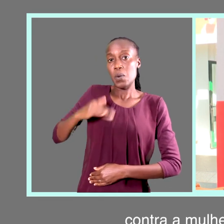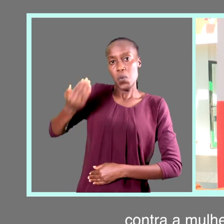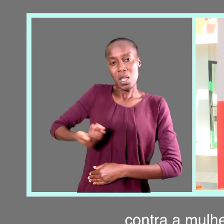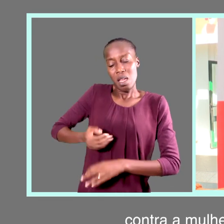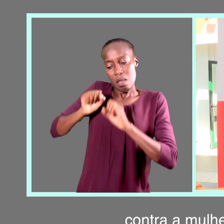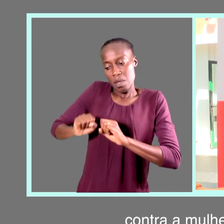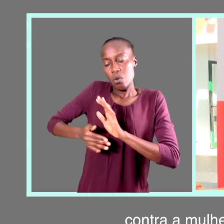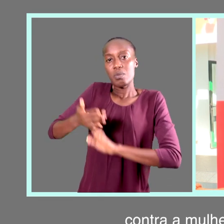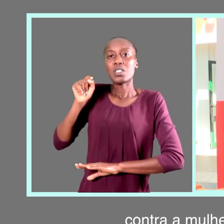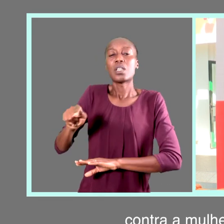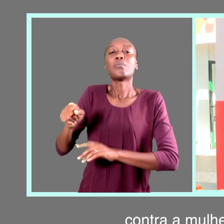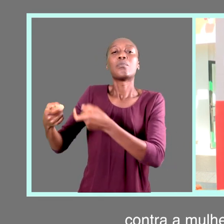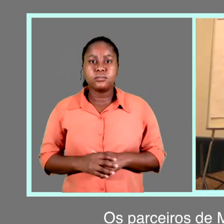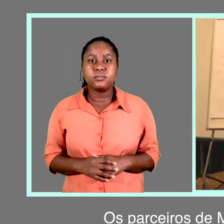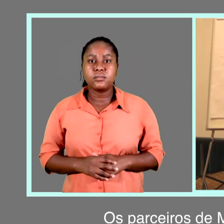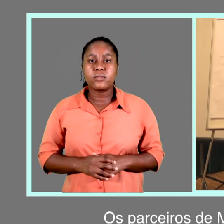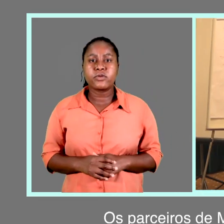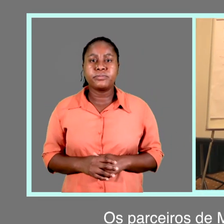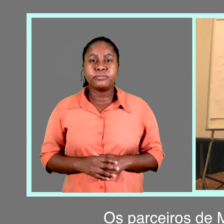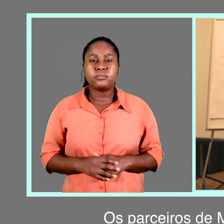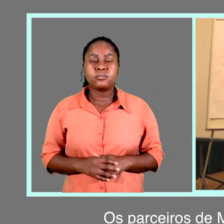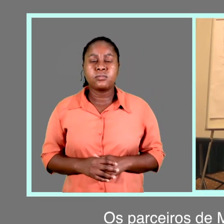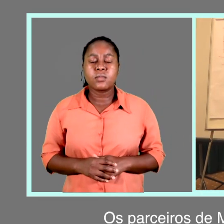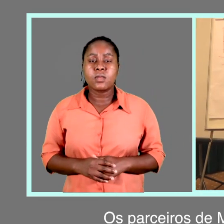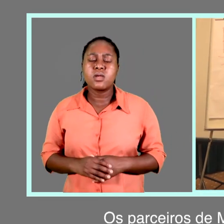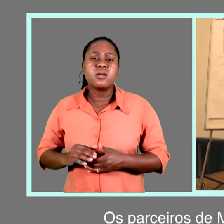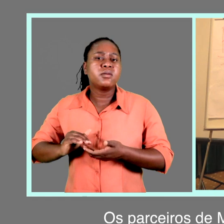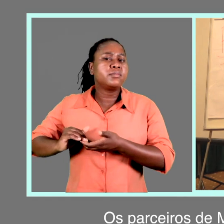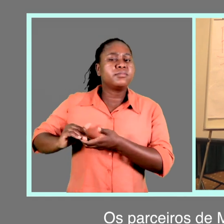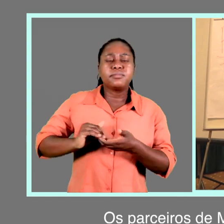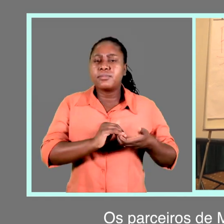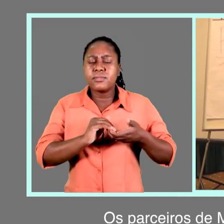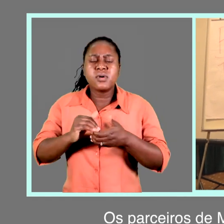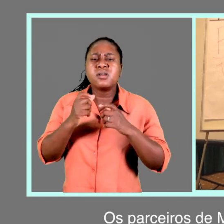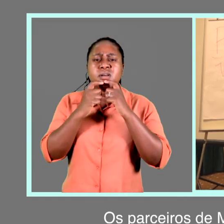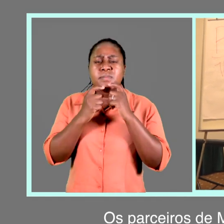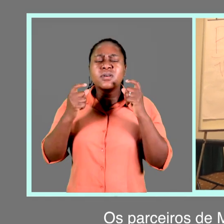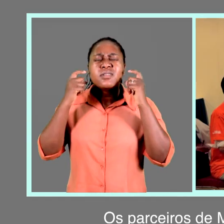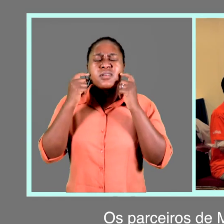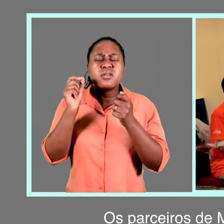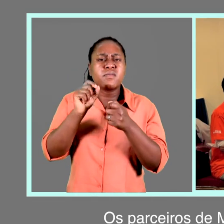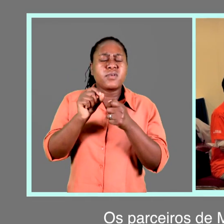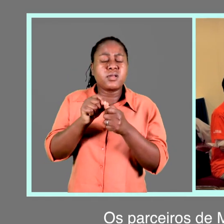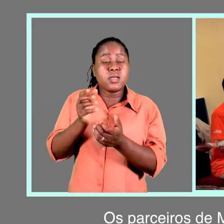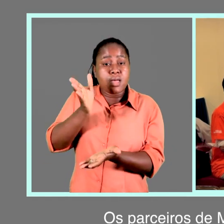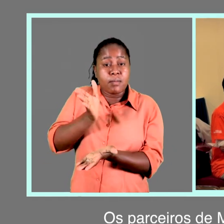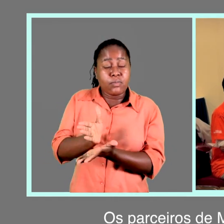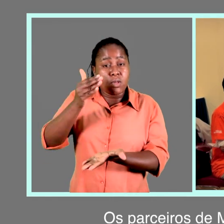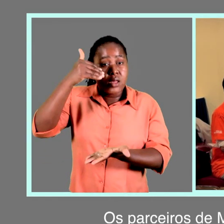a mulher deve começar na família. Os parceiros de Moçambique na implementação